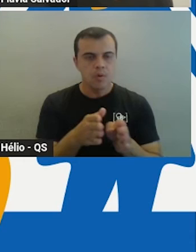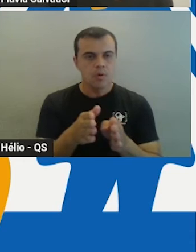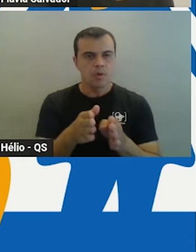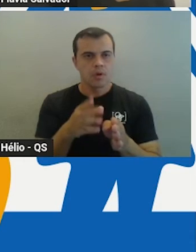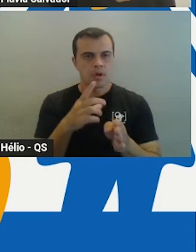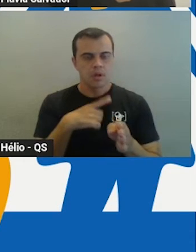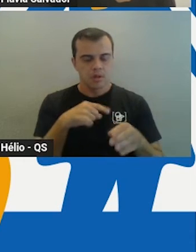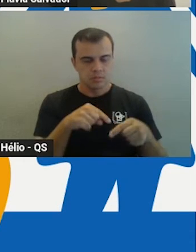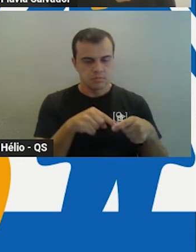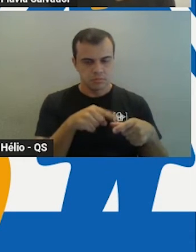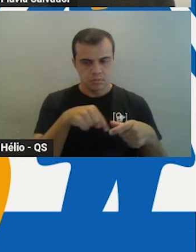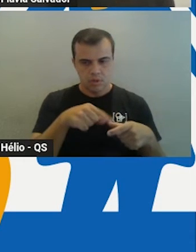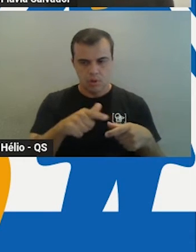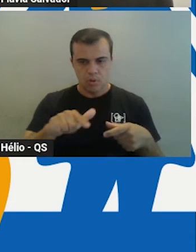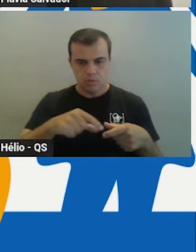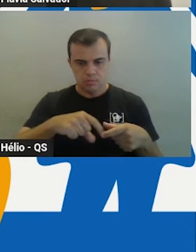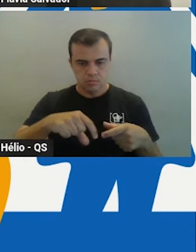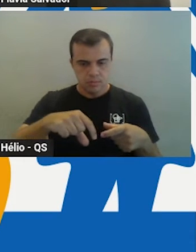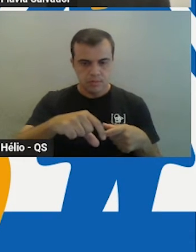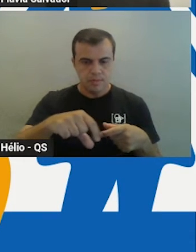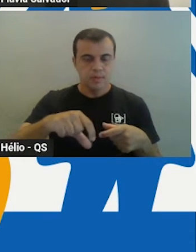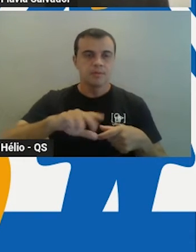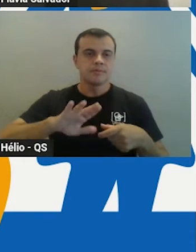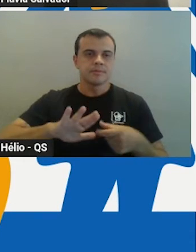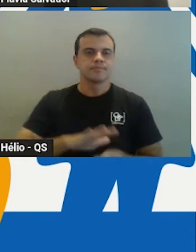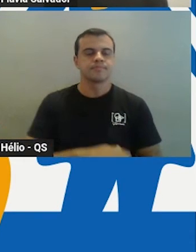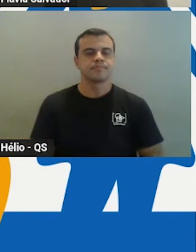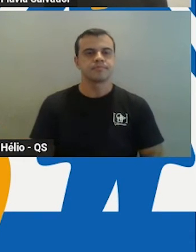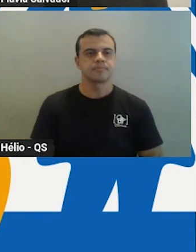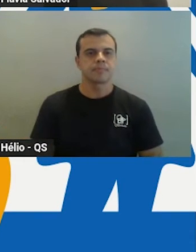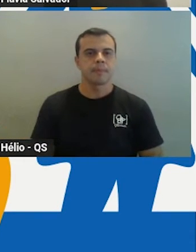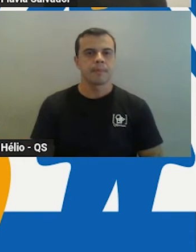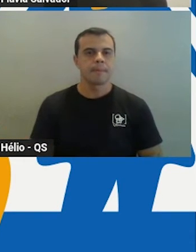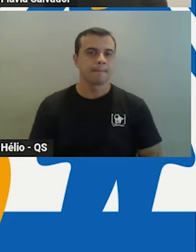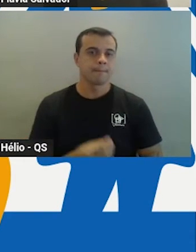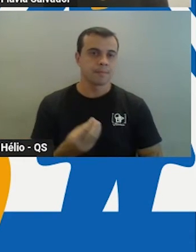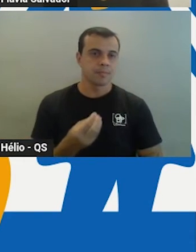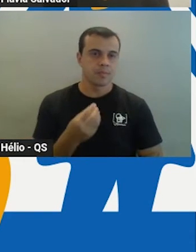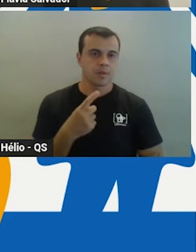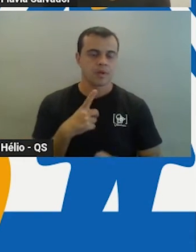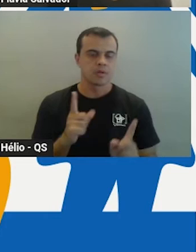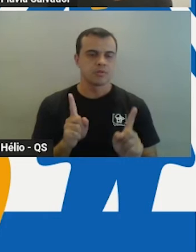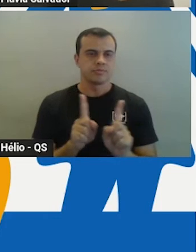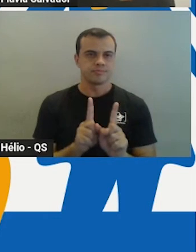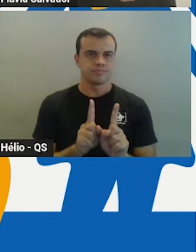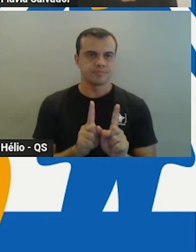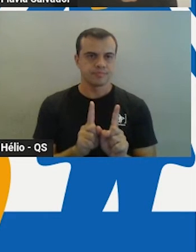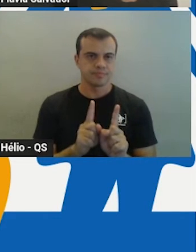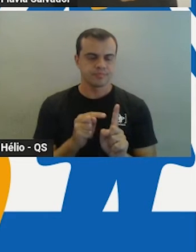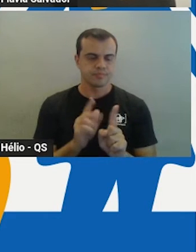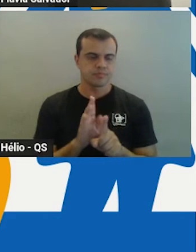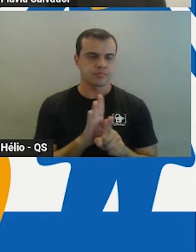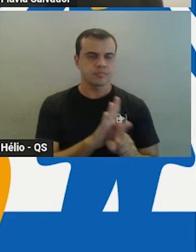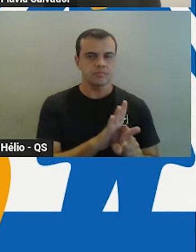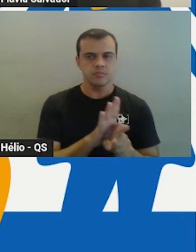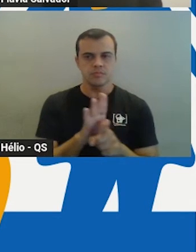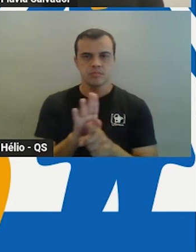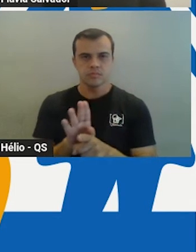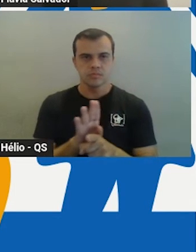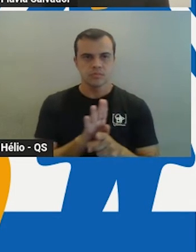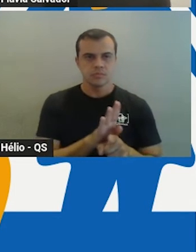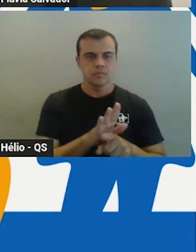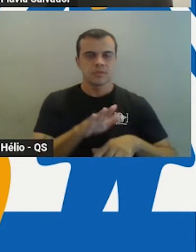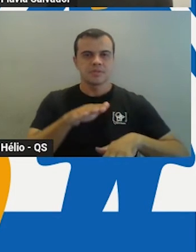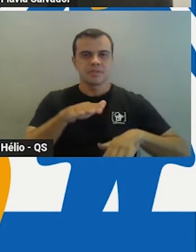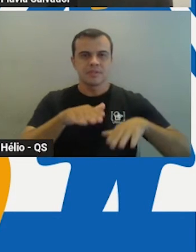de uma toca para outra. Mas, como eles estão de dupla, um vai ter que ajudar o outro, porque de